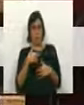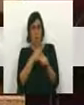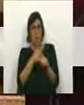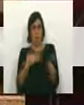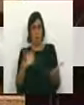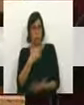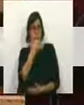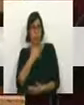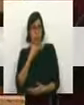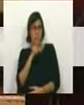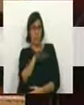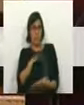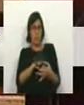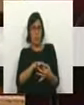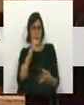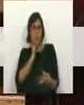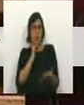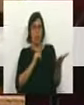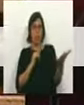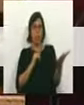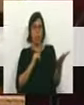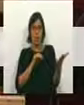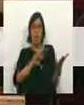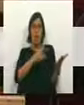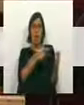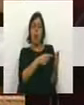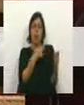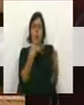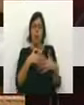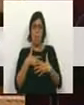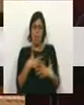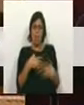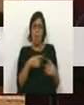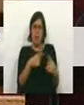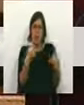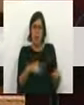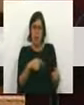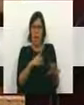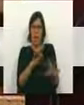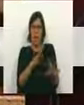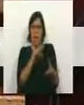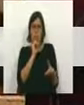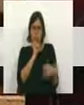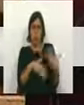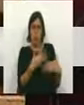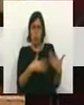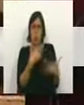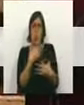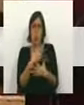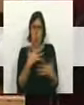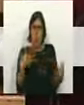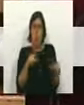acompanho muito a situação da região autónoma dos Açores, é uma região que encontrou uma vocação e que, sobretudo, tem potencial muito